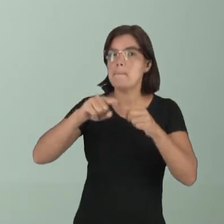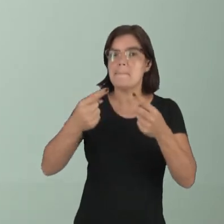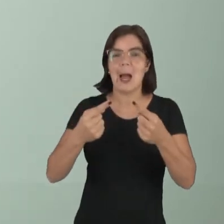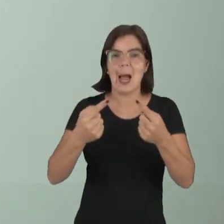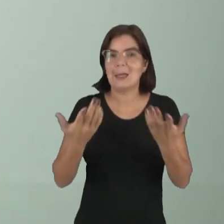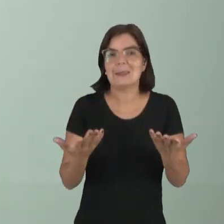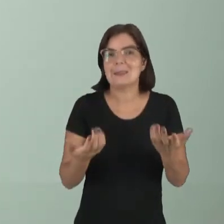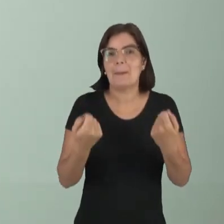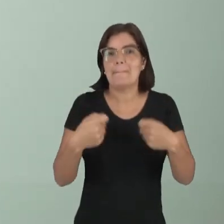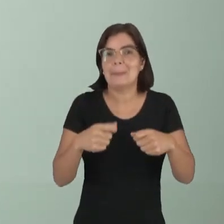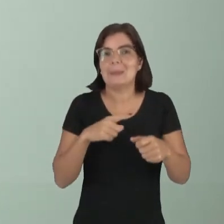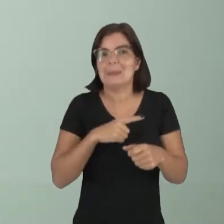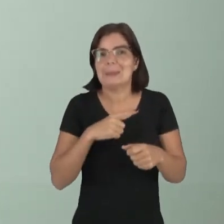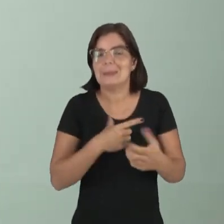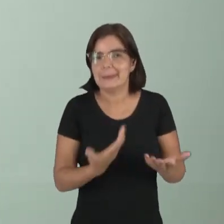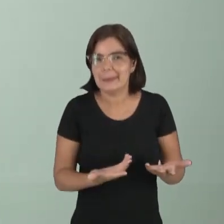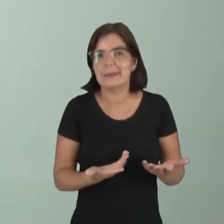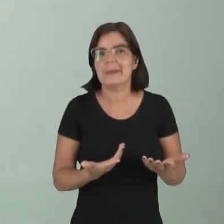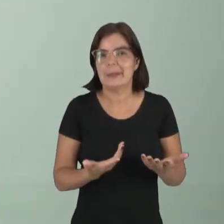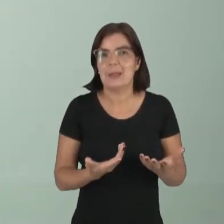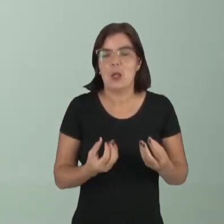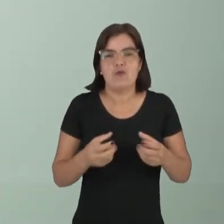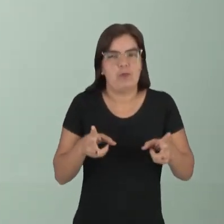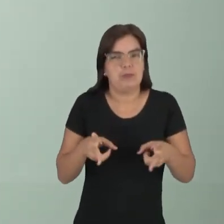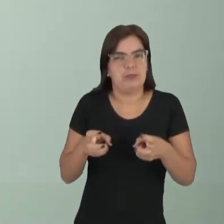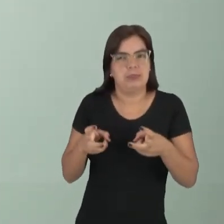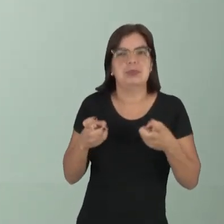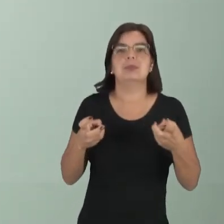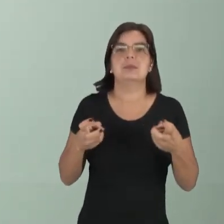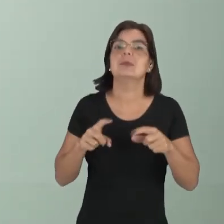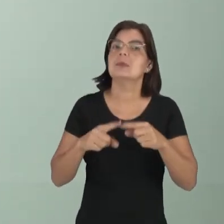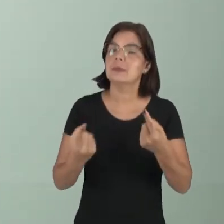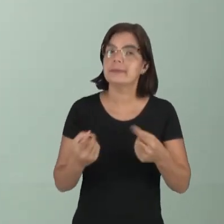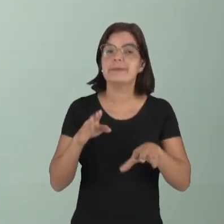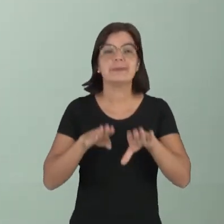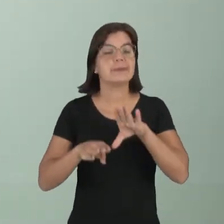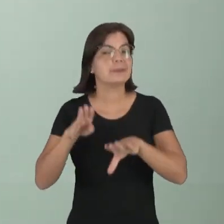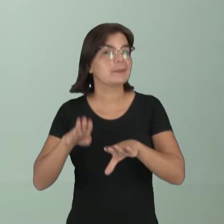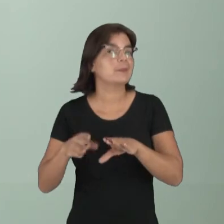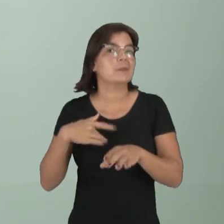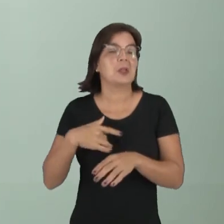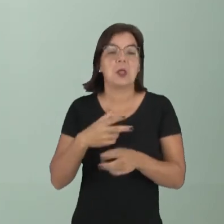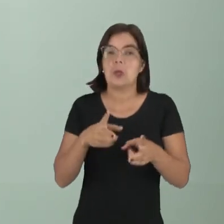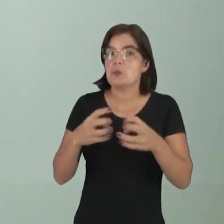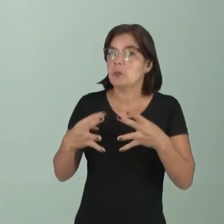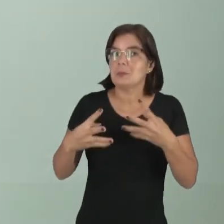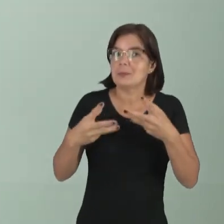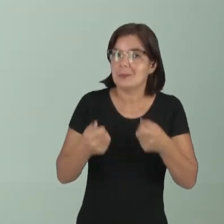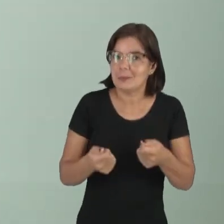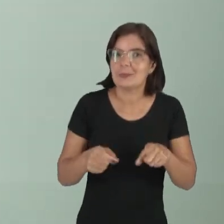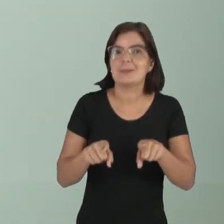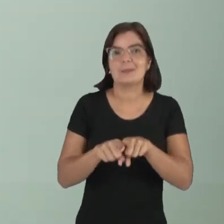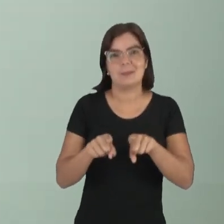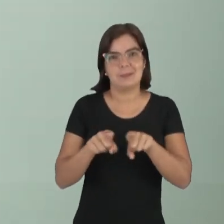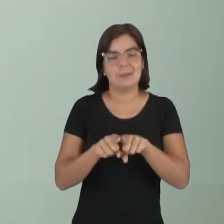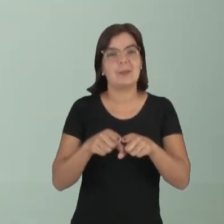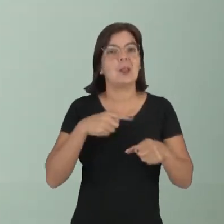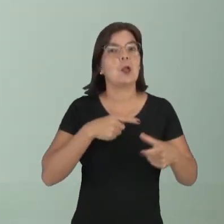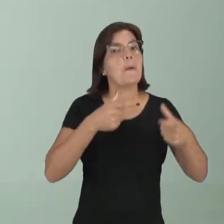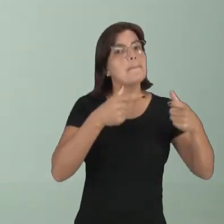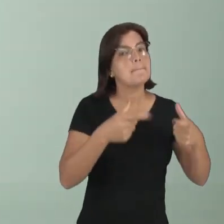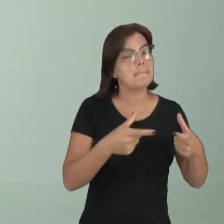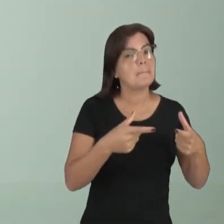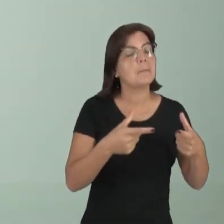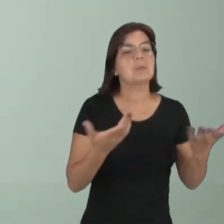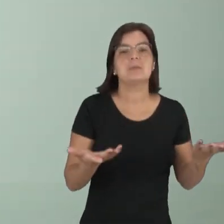não necessariamente eu tenha condições de explorar. E talvez eu ainda nem explorei tudo. É uma reserva que